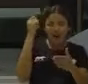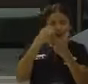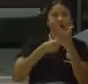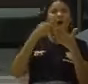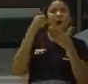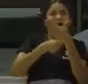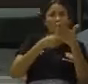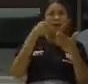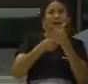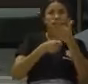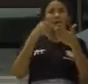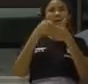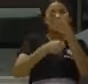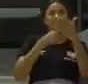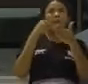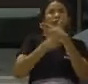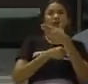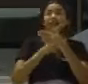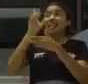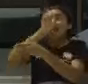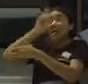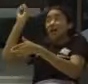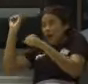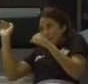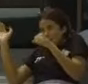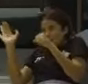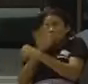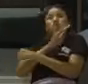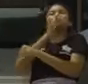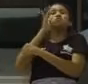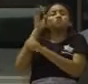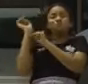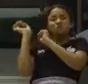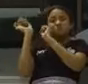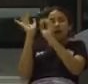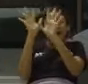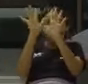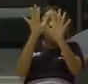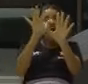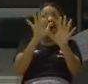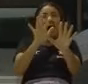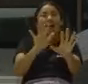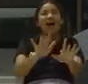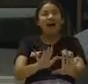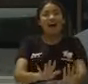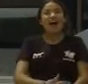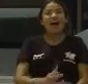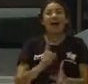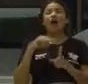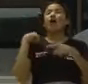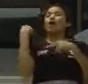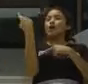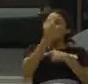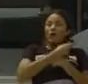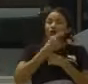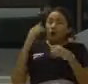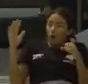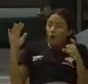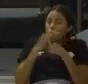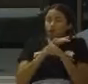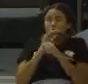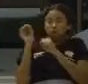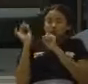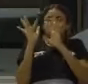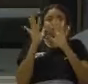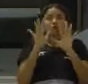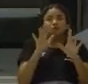você e ele te abasteceu com a sua graça. Eu estou debaixo da graça de Deus, coberto pelo sangue